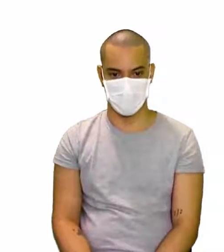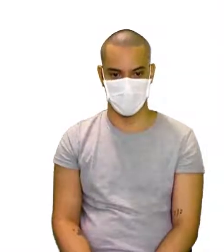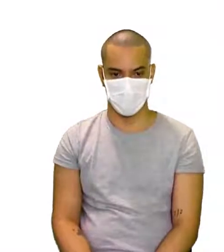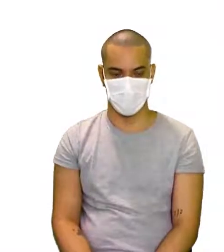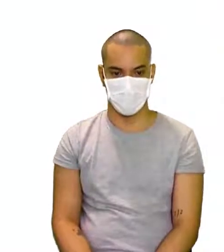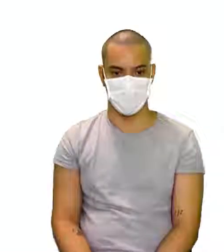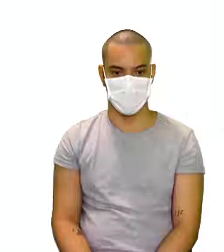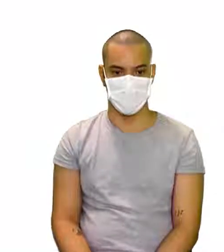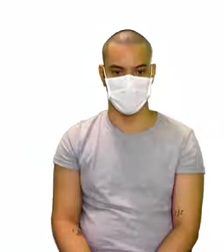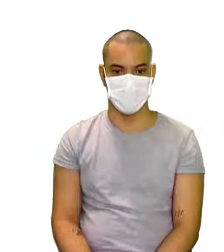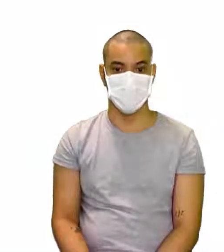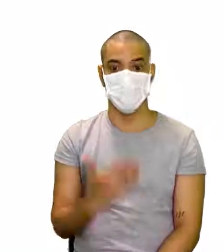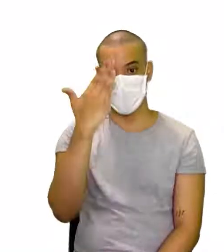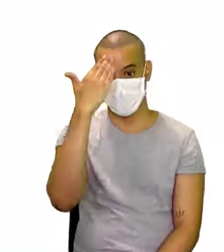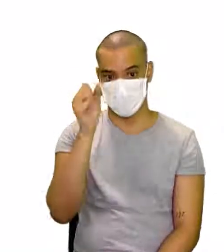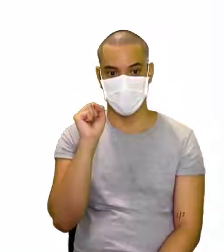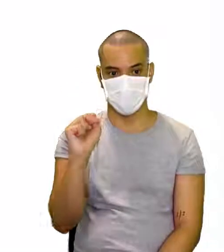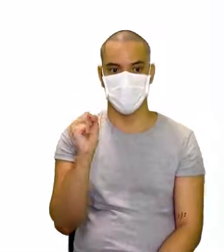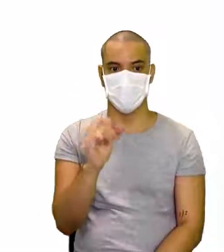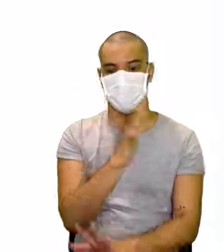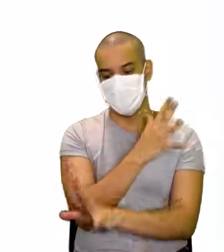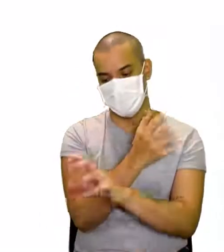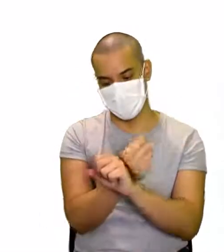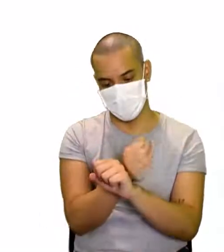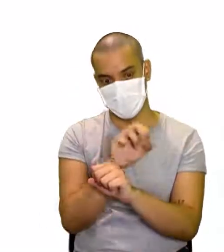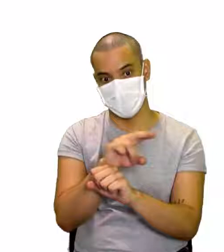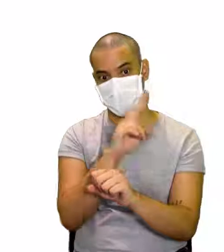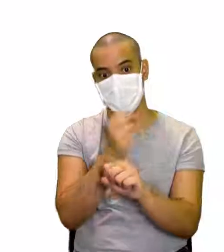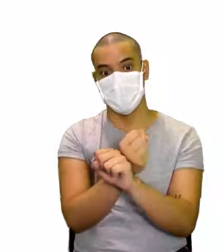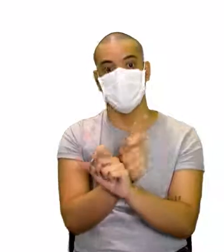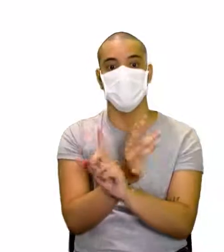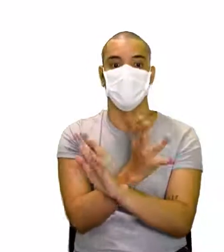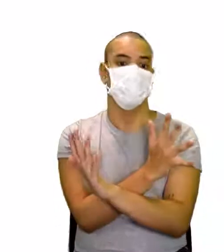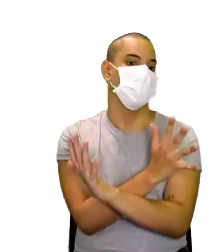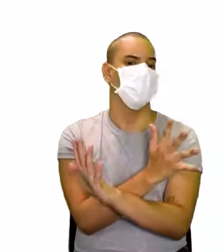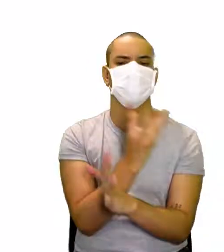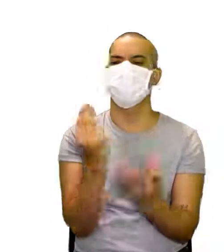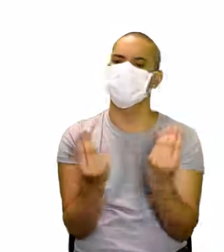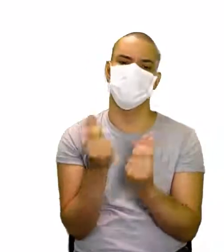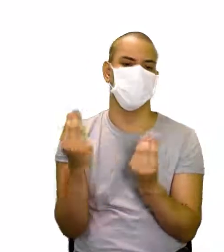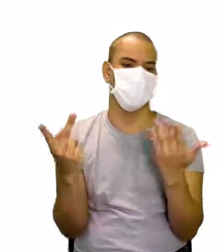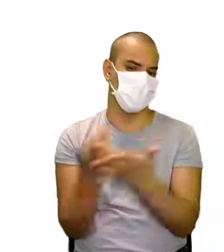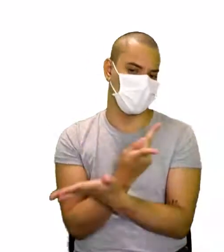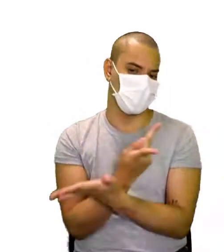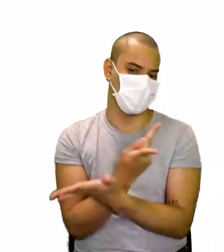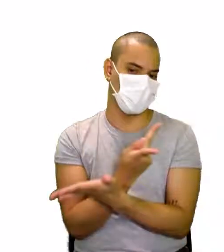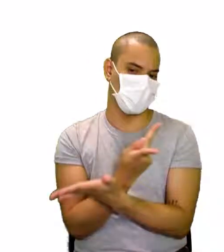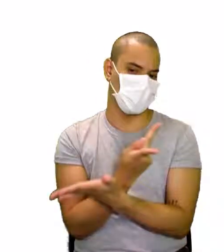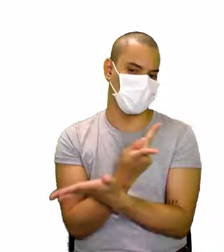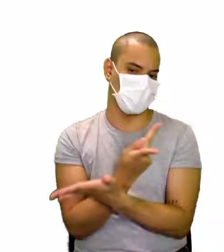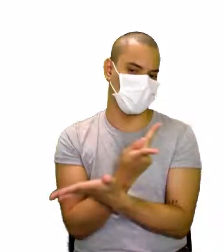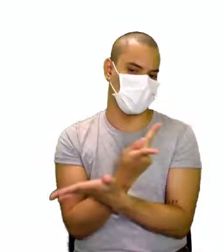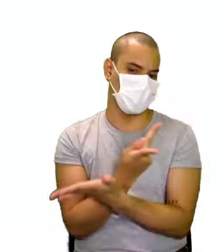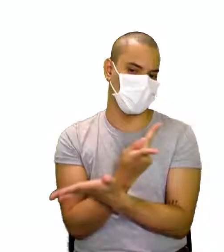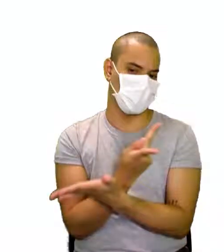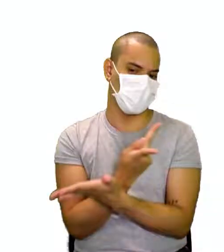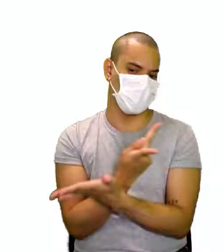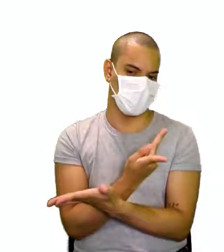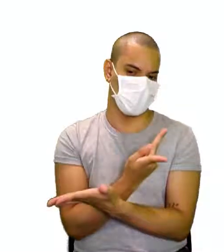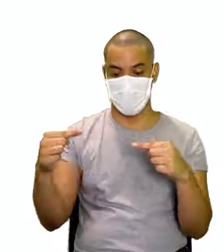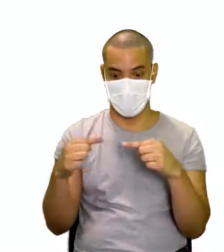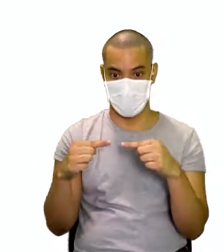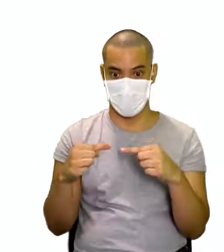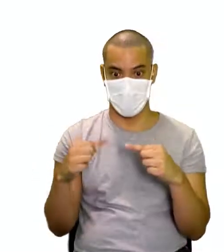eles podem se atrair ou se repelir. De que forma, pessoal, isso acontece? Quando eu coloco polos